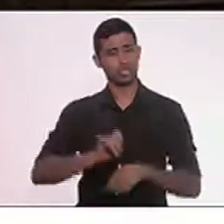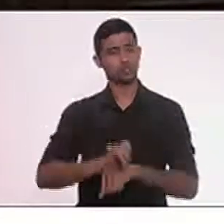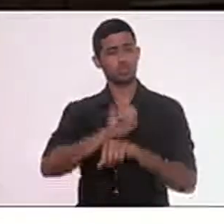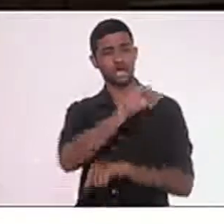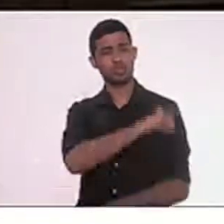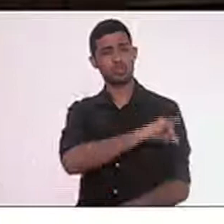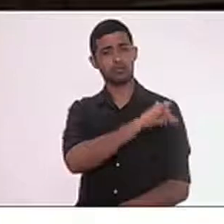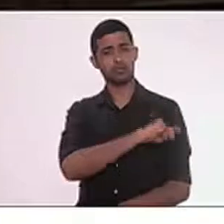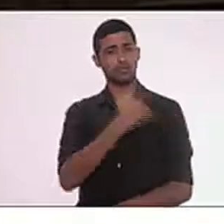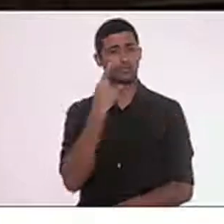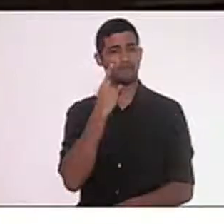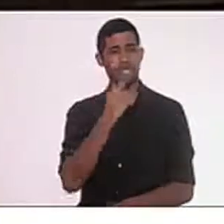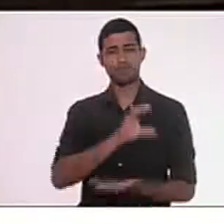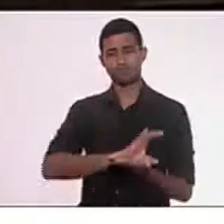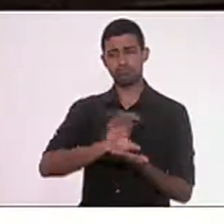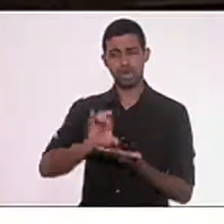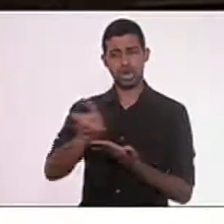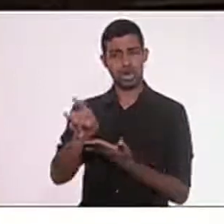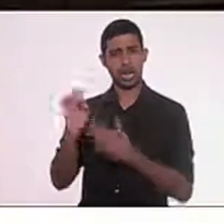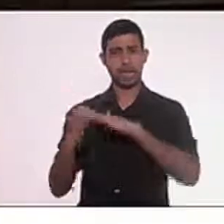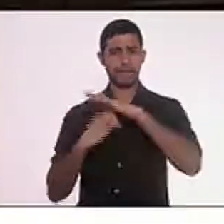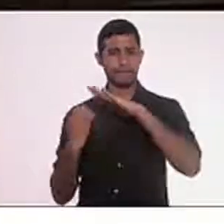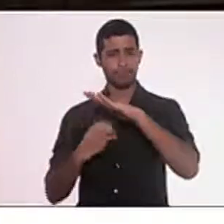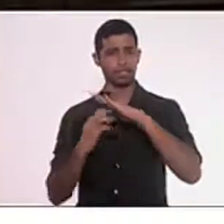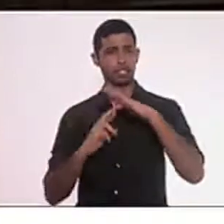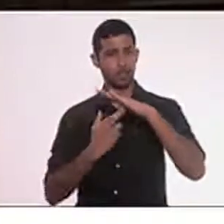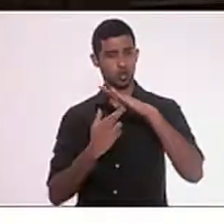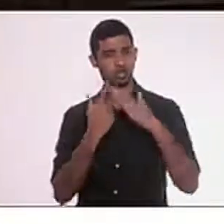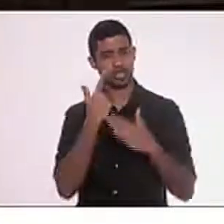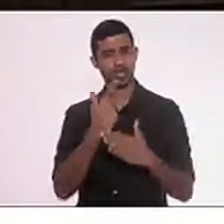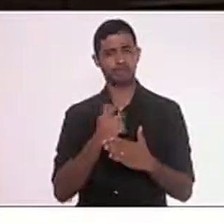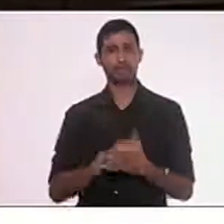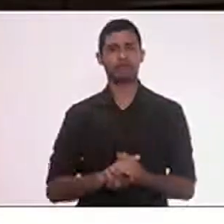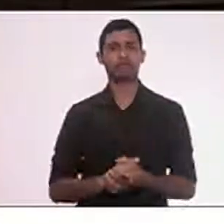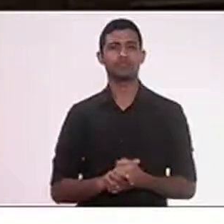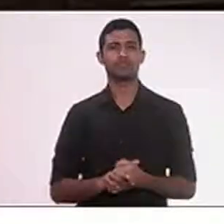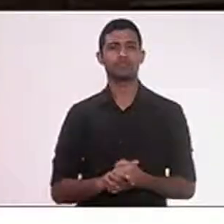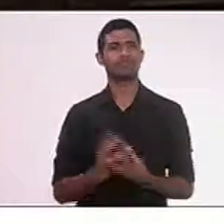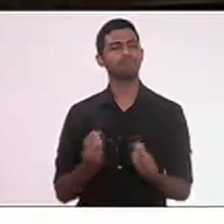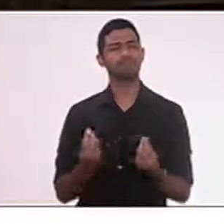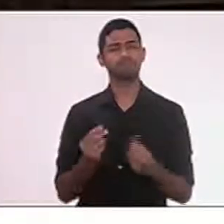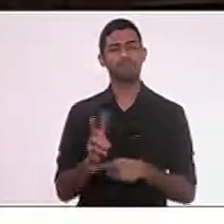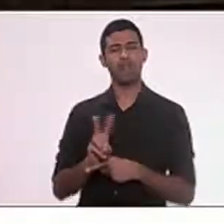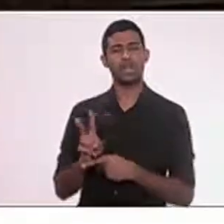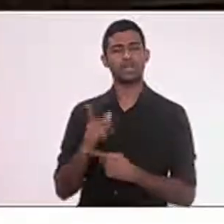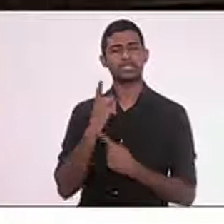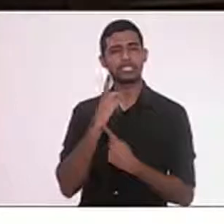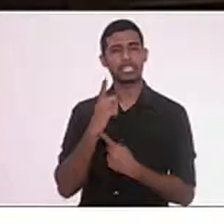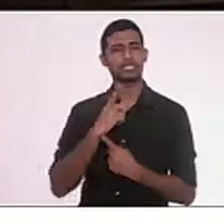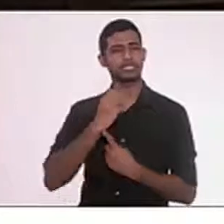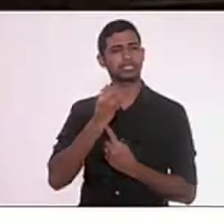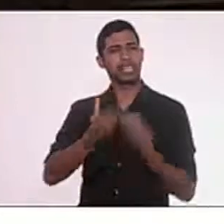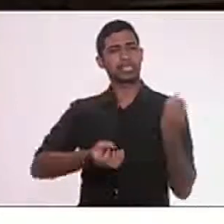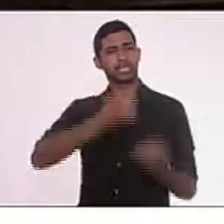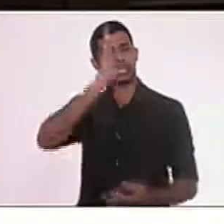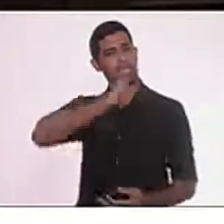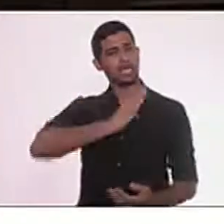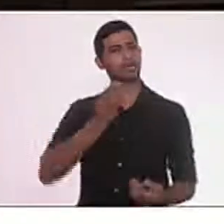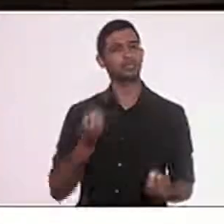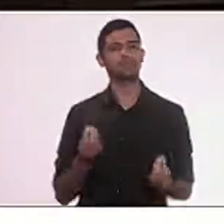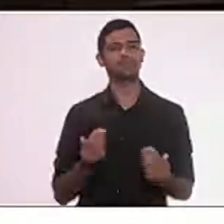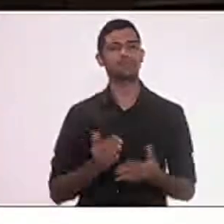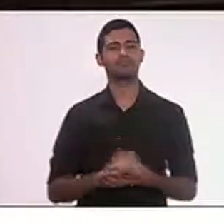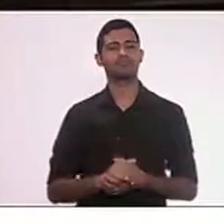Janeiro às empresas de transporte rodoviário, a pretexto de subvencionar gratuidades, enfim, como